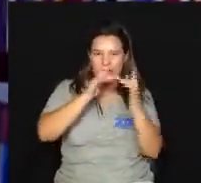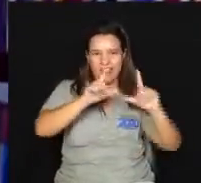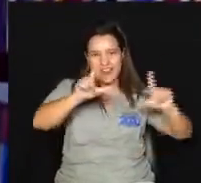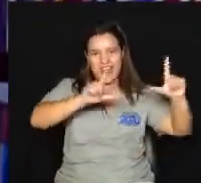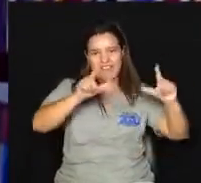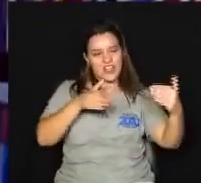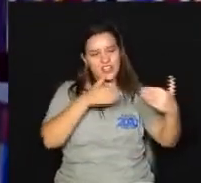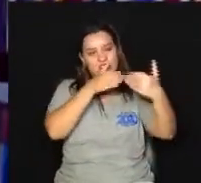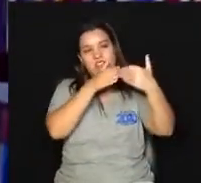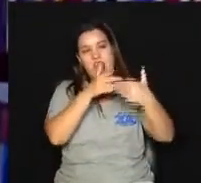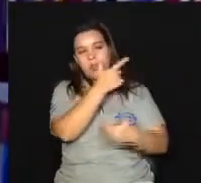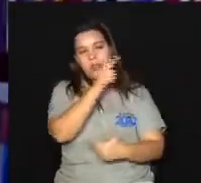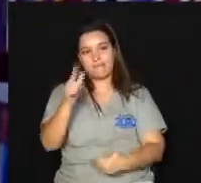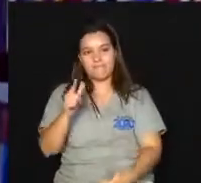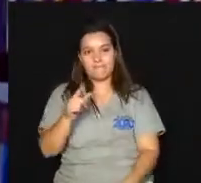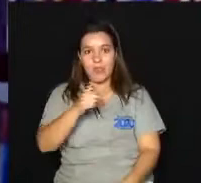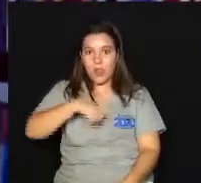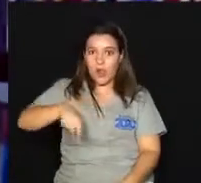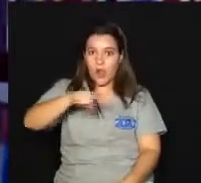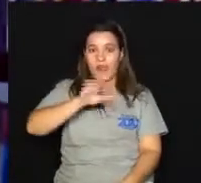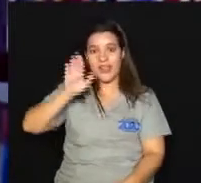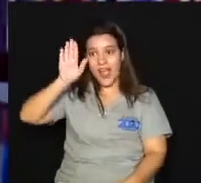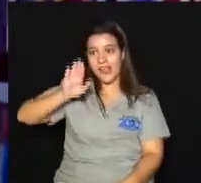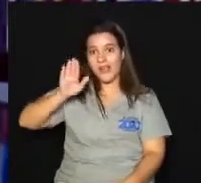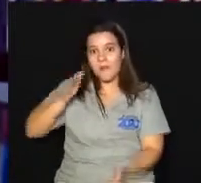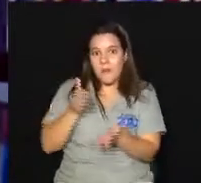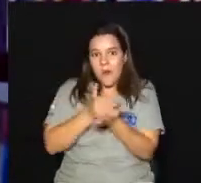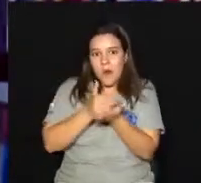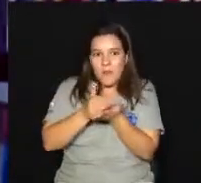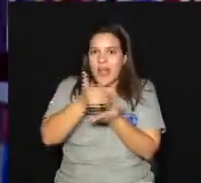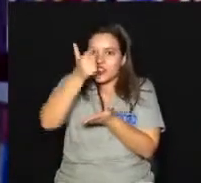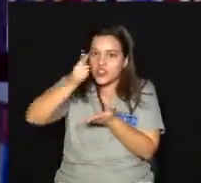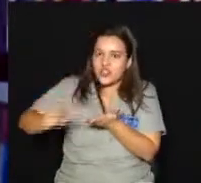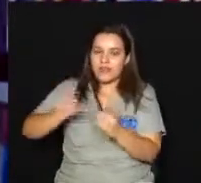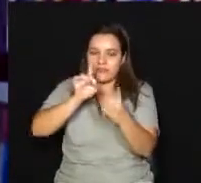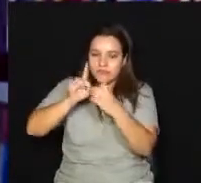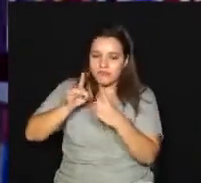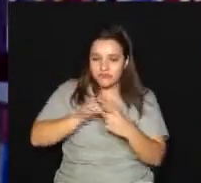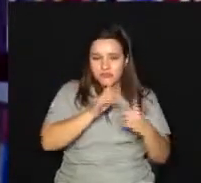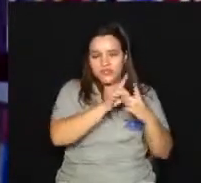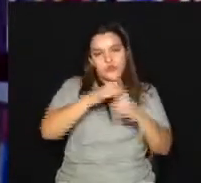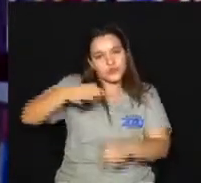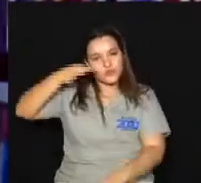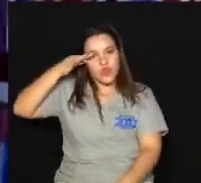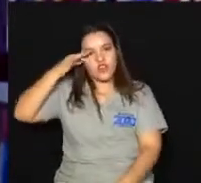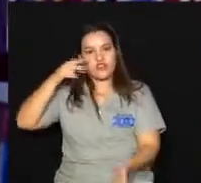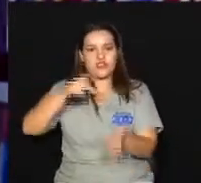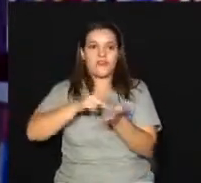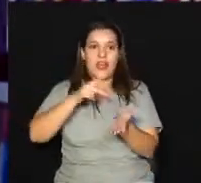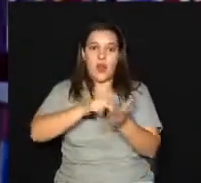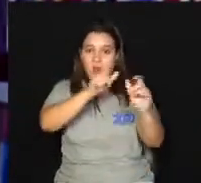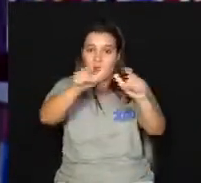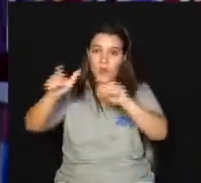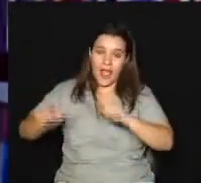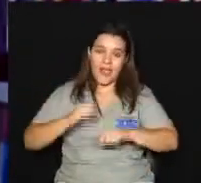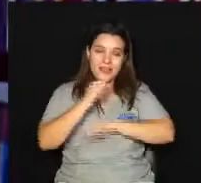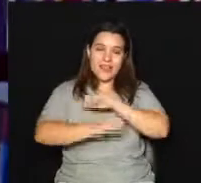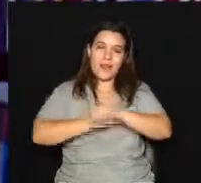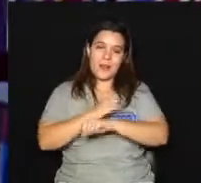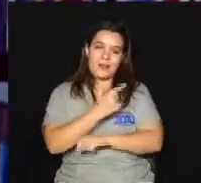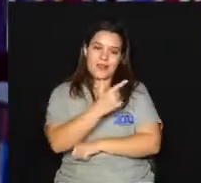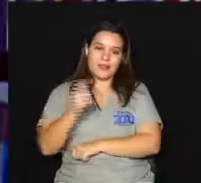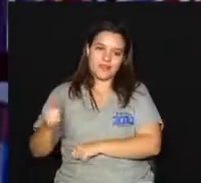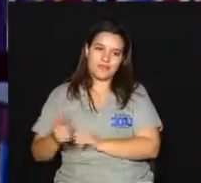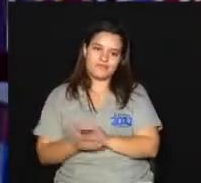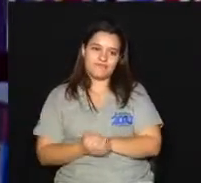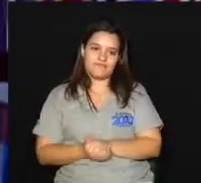direto e obriga e força esse candidato a ter uma aproximação real. E isso tem